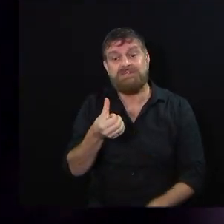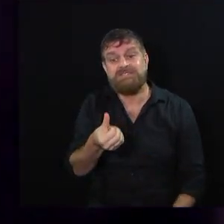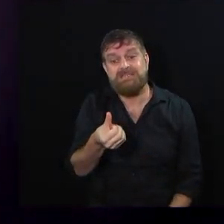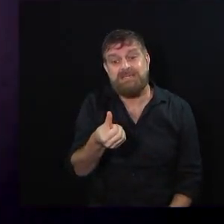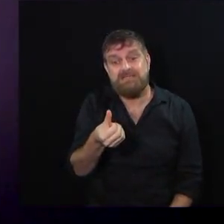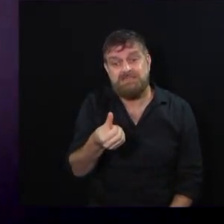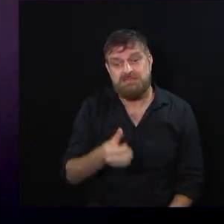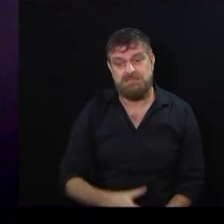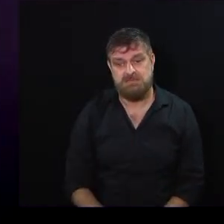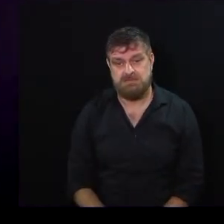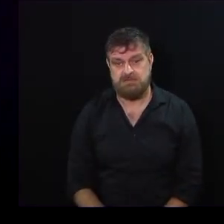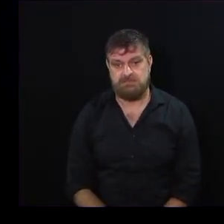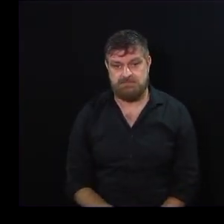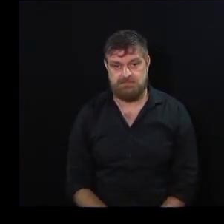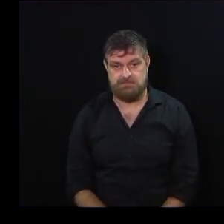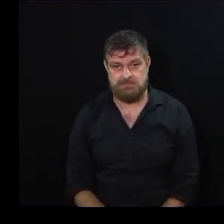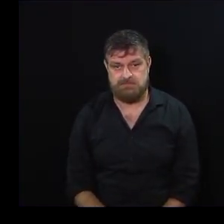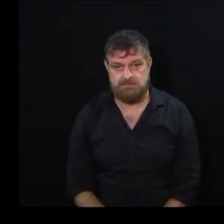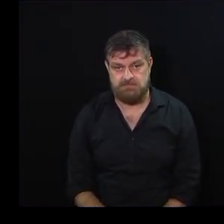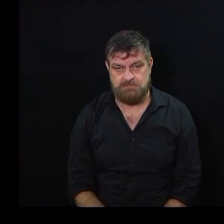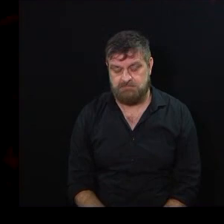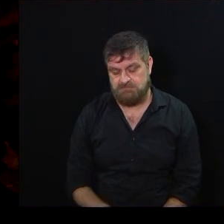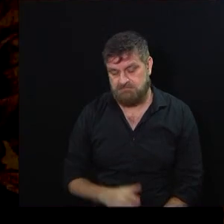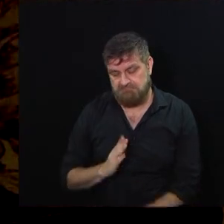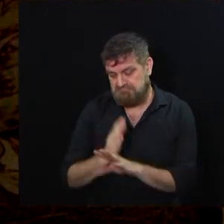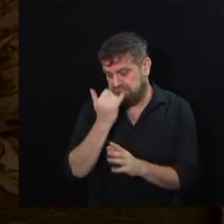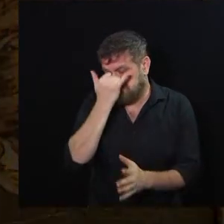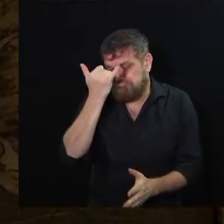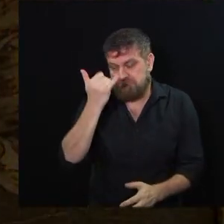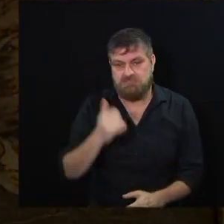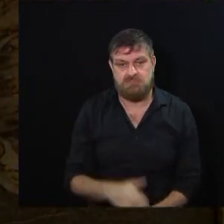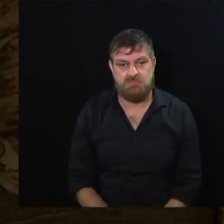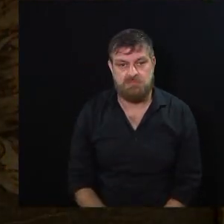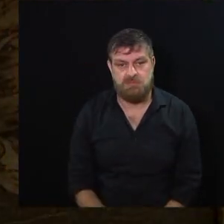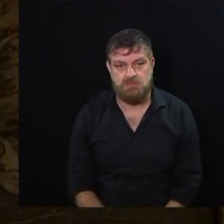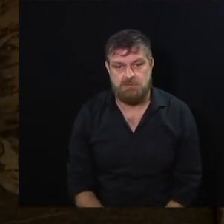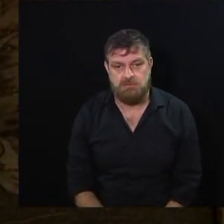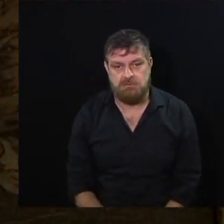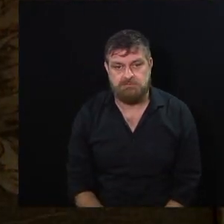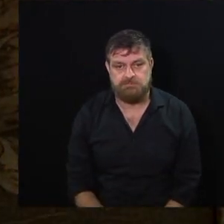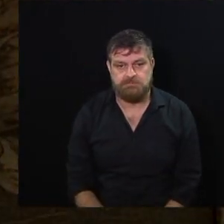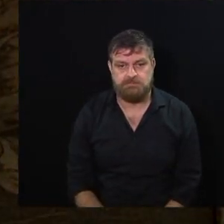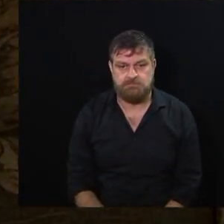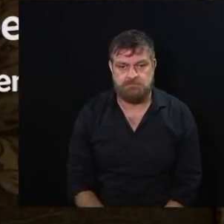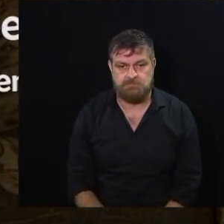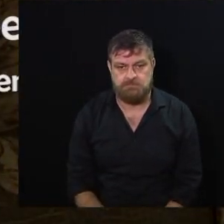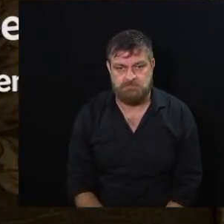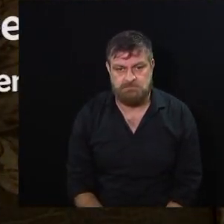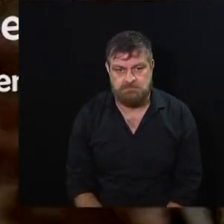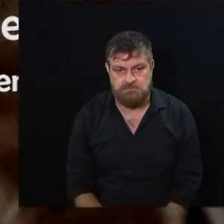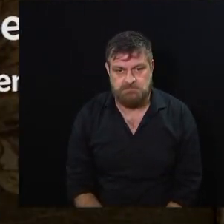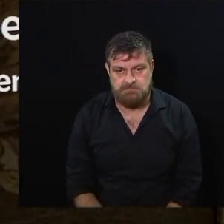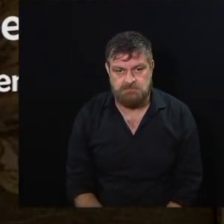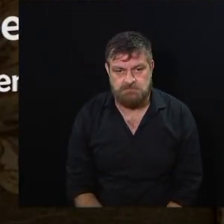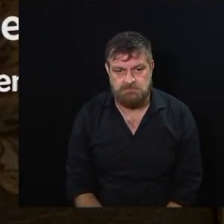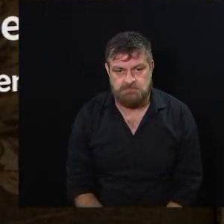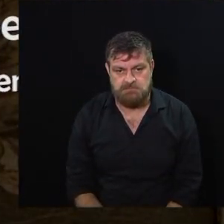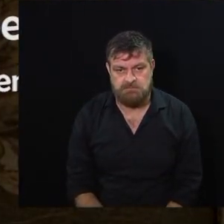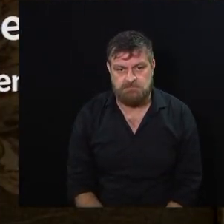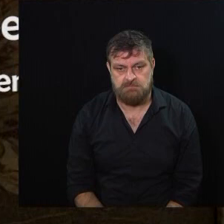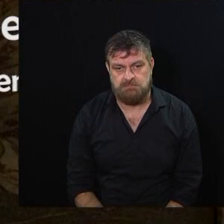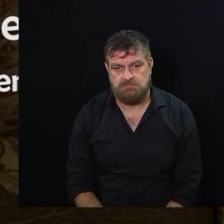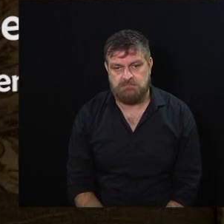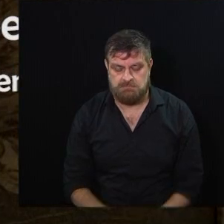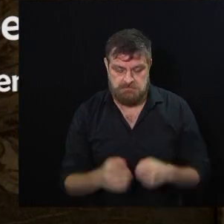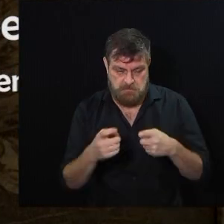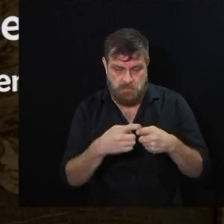Foi por acaso, sabe? Eu, num dos meus... nas visitas ao médico dela, que eu fui com ela,